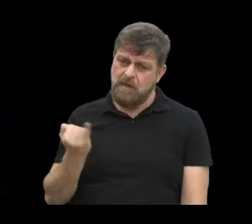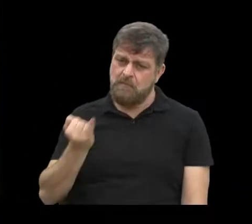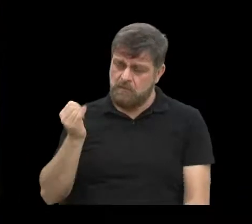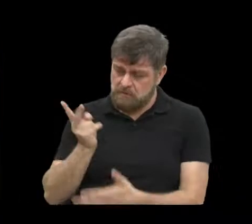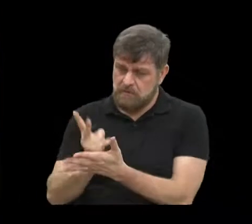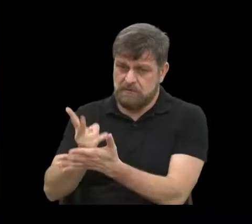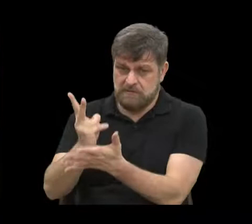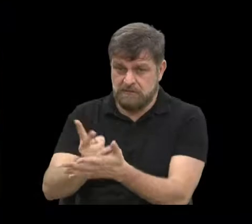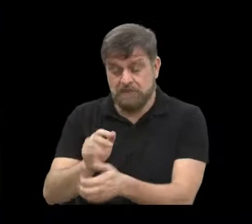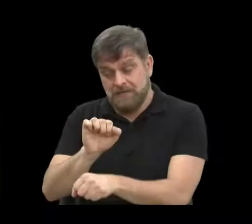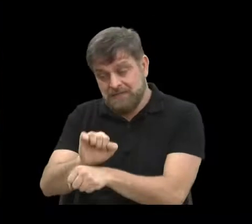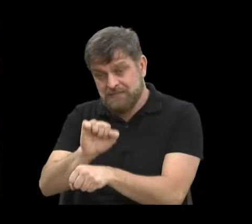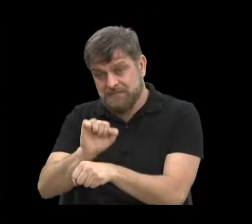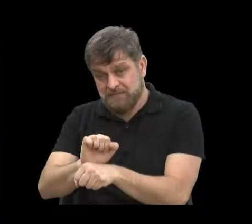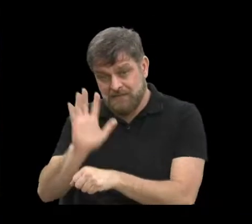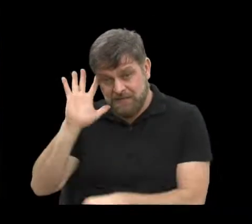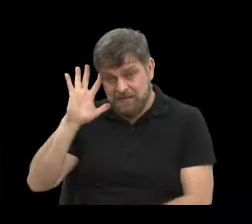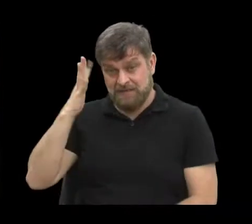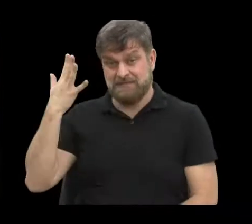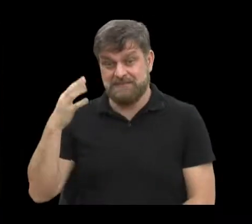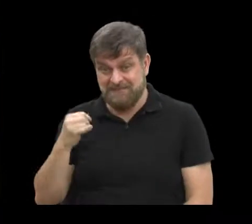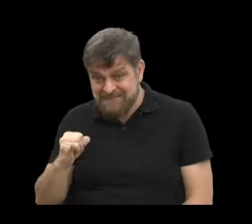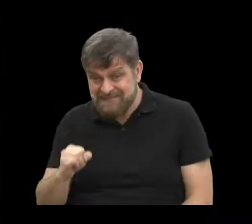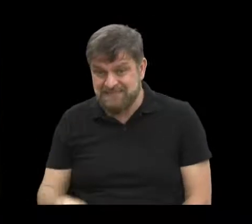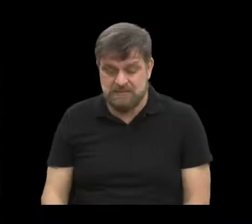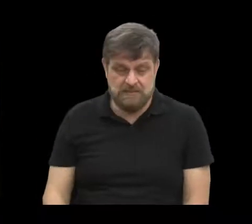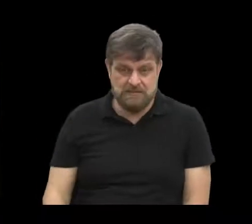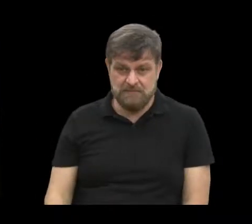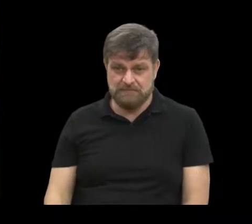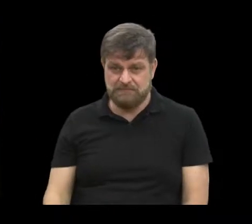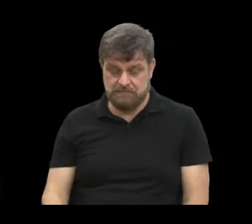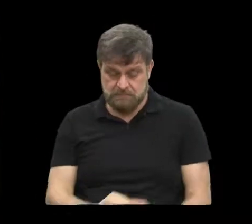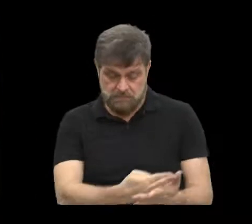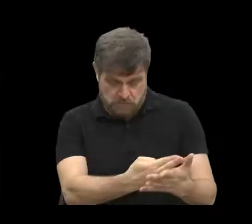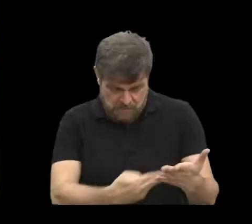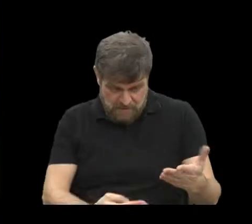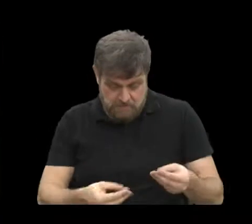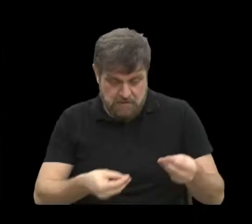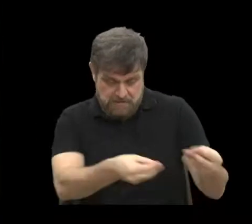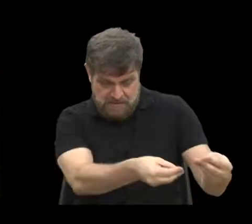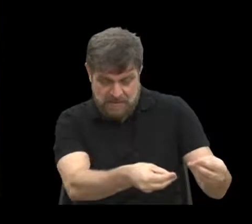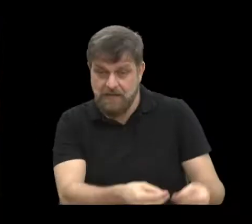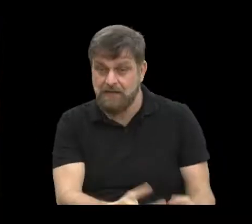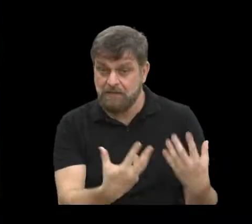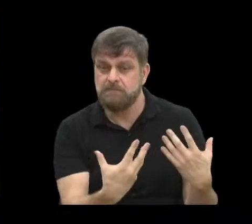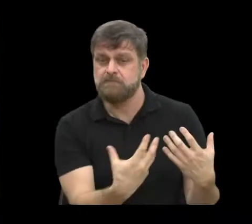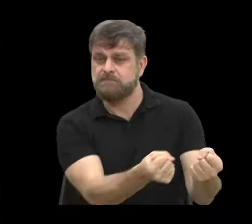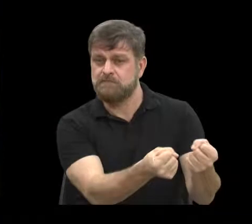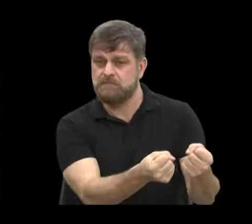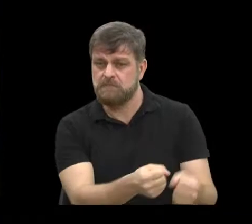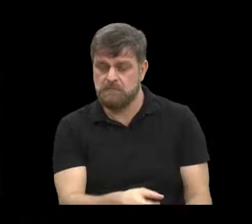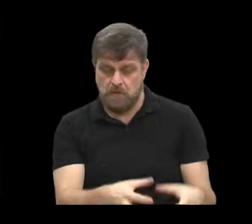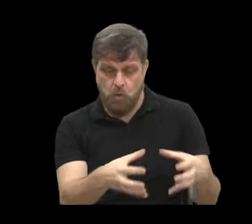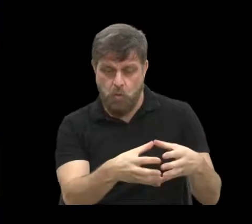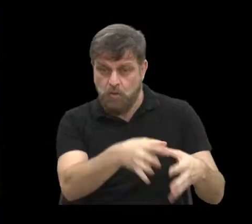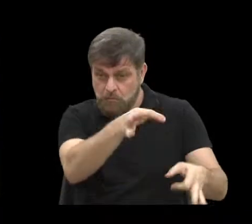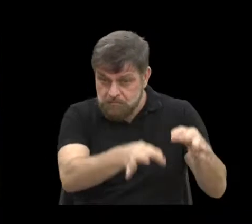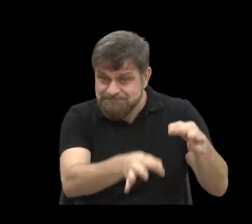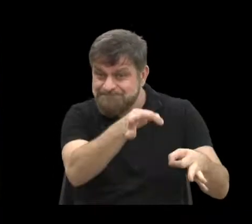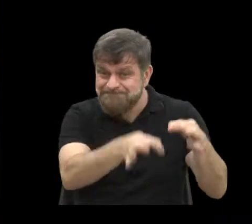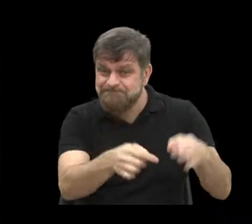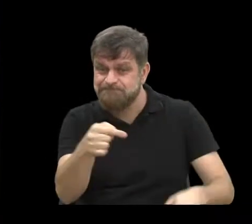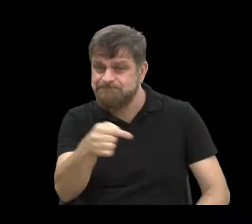sempre aguardar a decisão, porque se a decisão do recurso ela for favorável, né, e o acórdão lá da junta, a decisão da